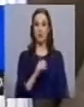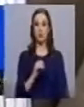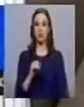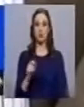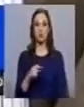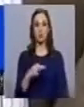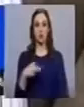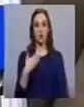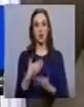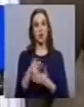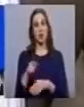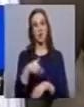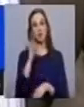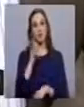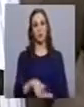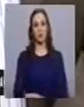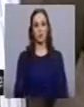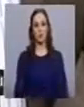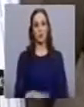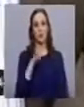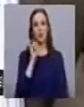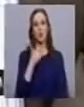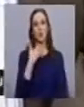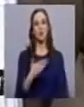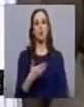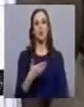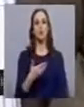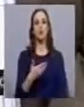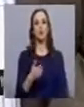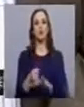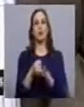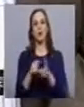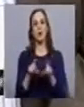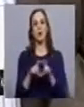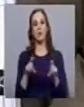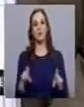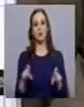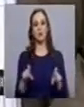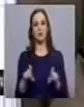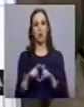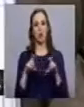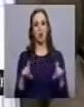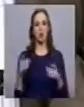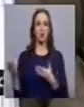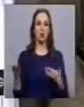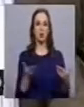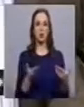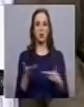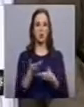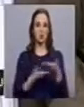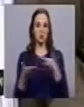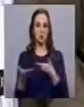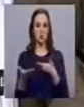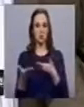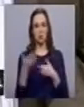depois até lá vamos ver. O Governo pediu contrapartidas às empresas e, as empresas apresentaram essas contrapartidas, por